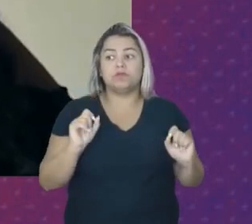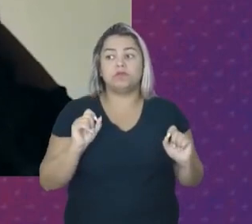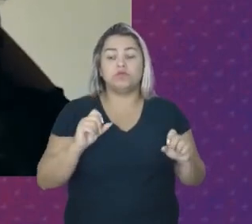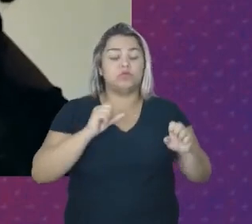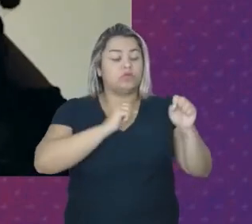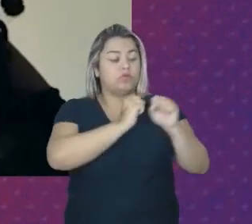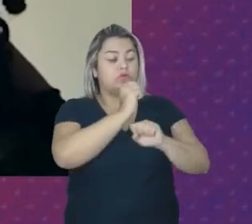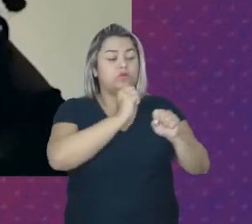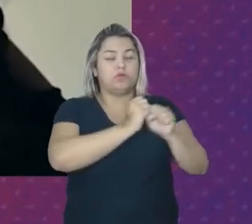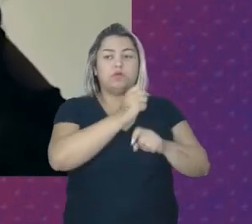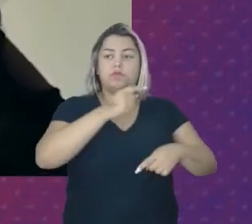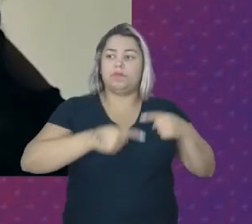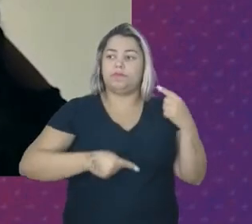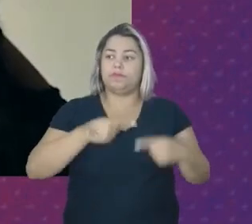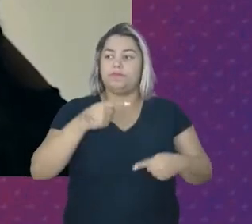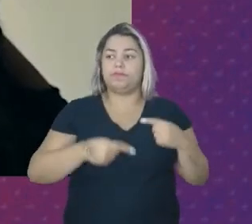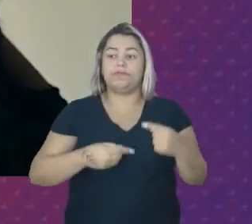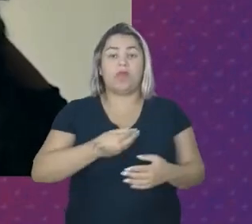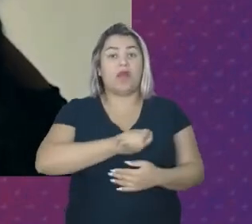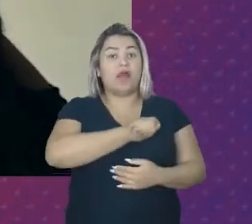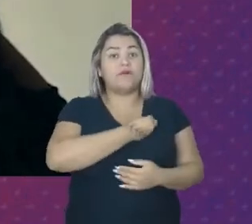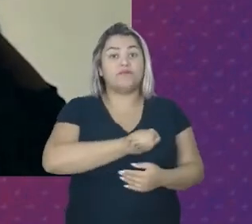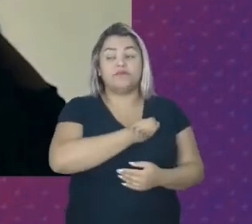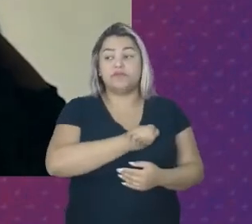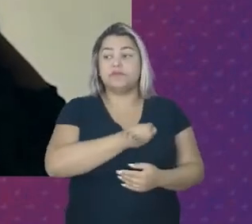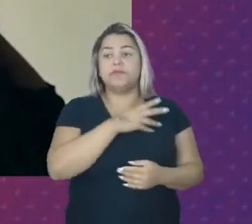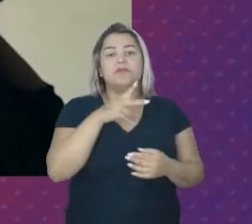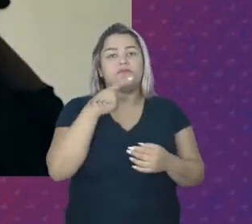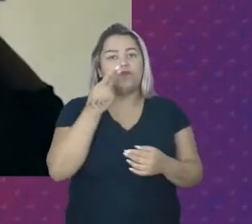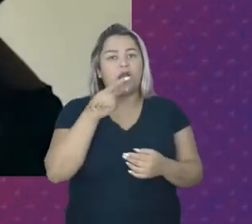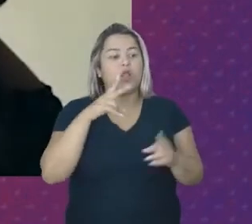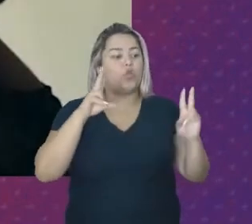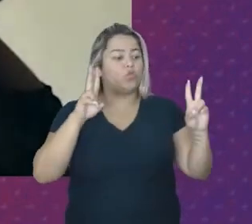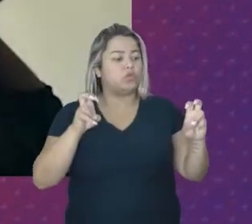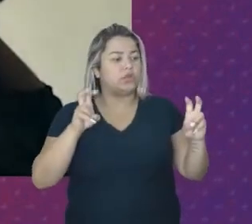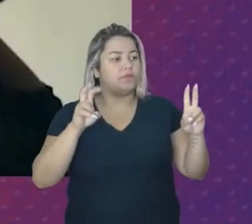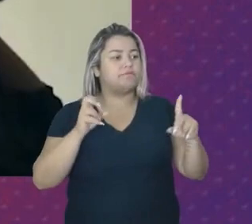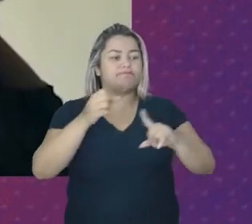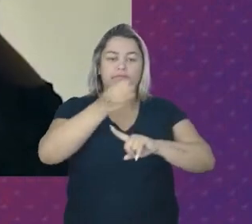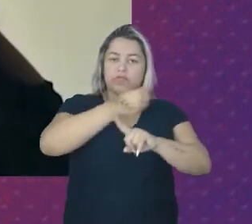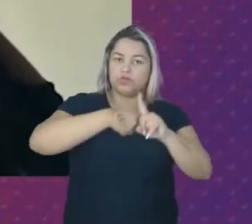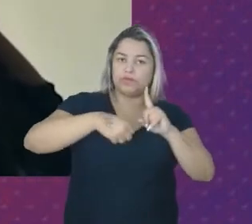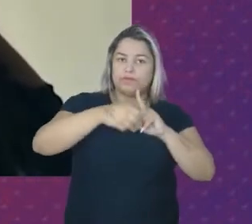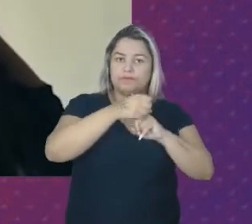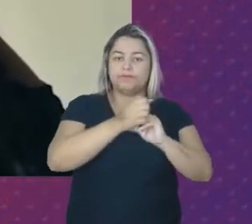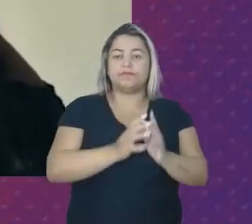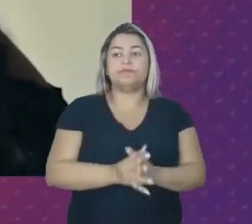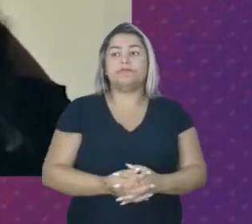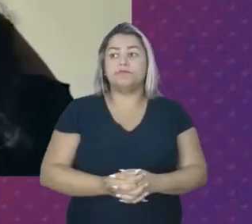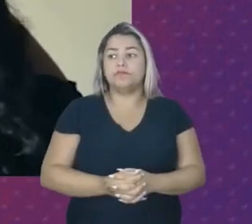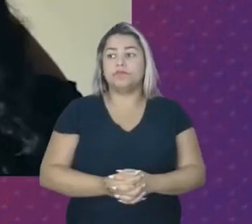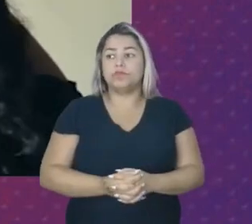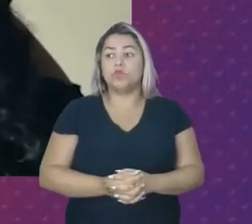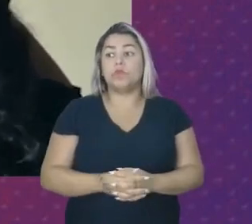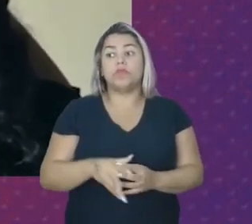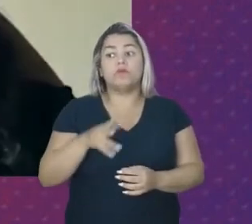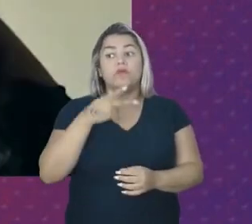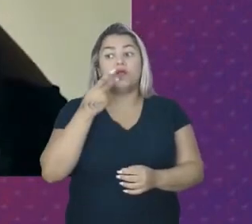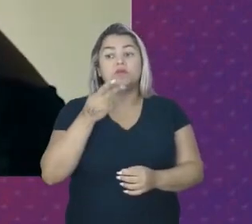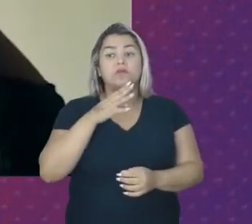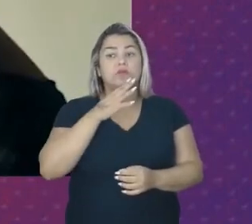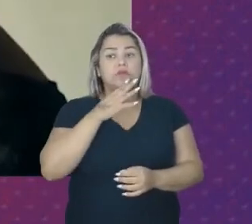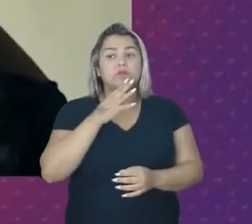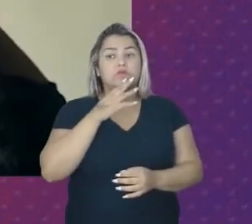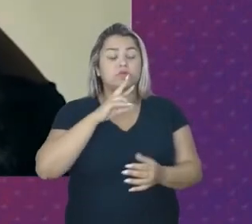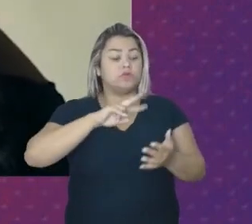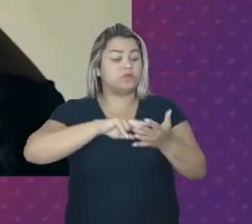construção política, a vivência de cada uma de nós diz muito sobre como a sociedade brasileira de fato é. Eu costumo dizer, se você quer conhecer de